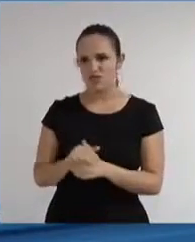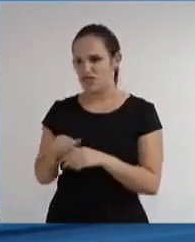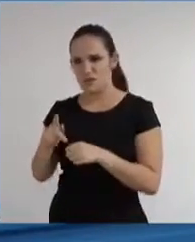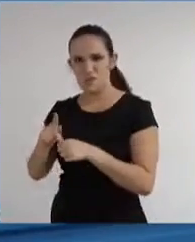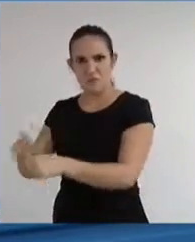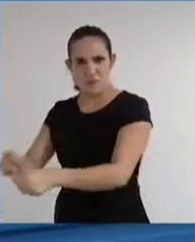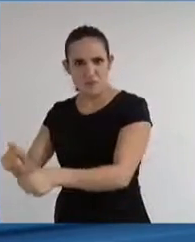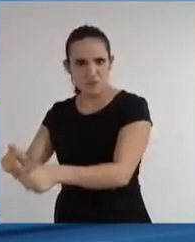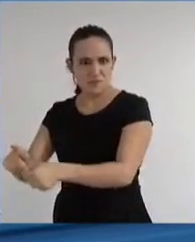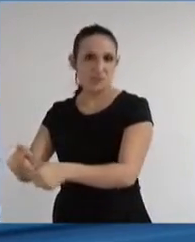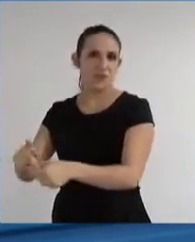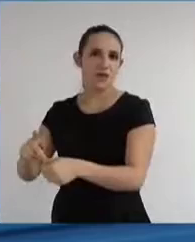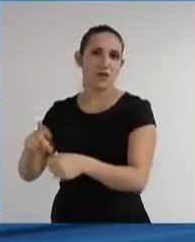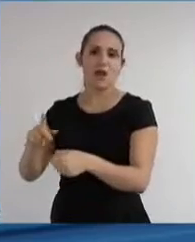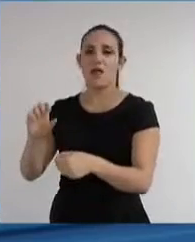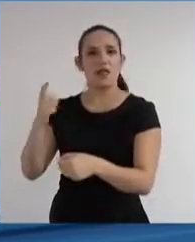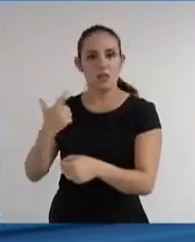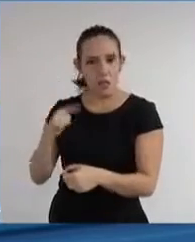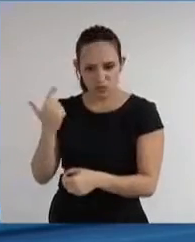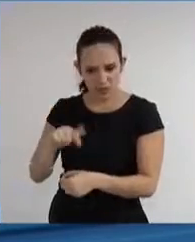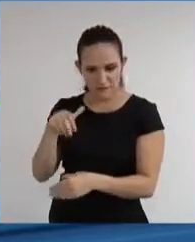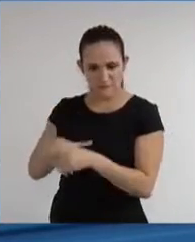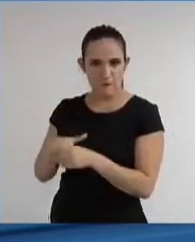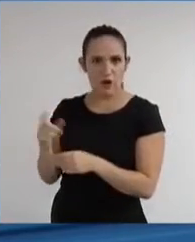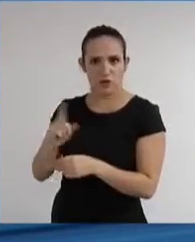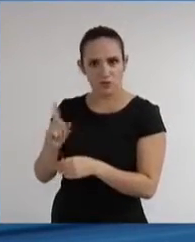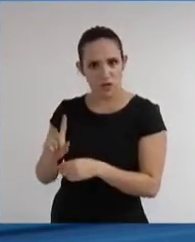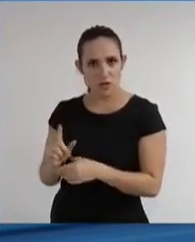população para dizer como deve ser pensado o plano diretor.